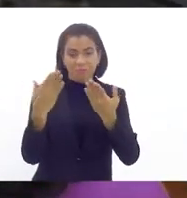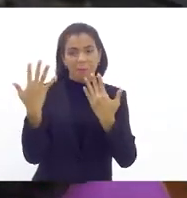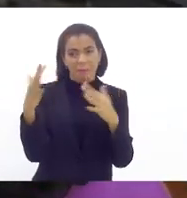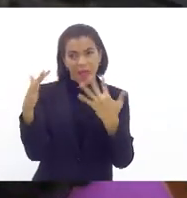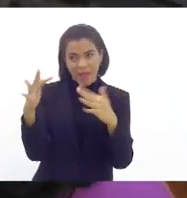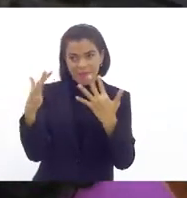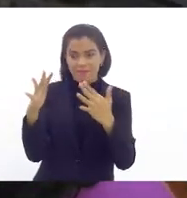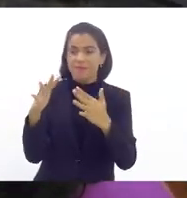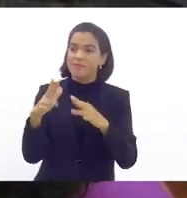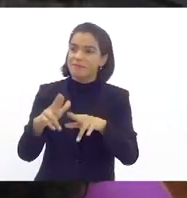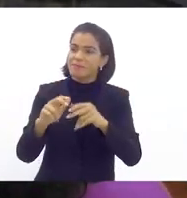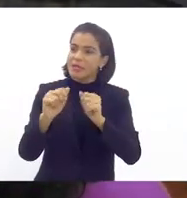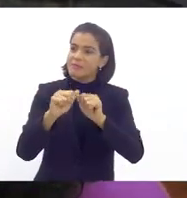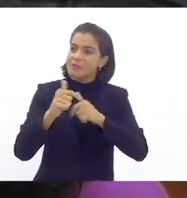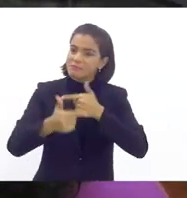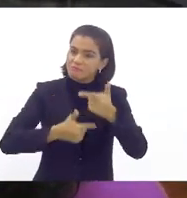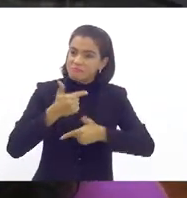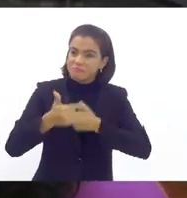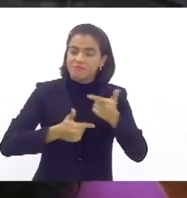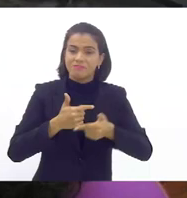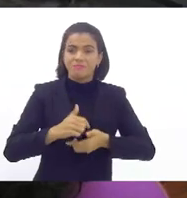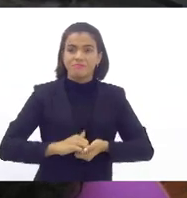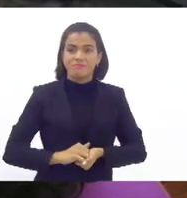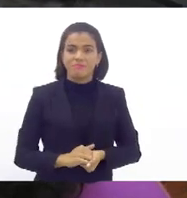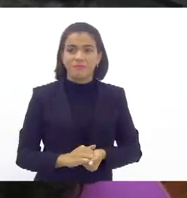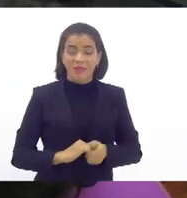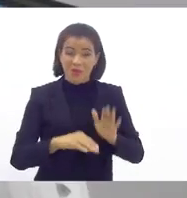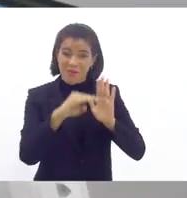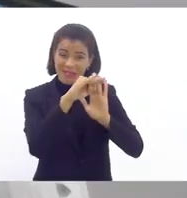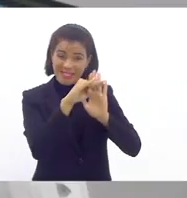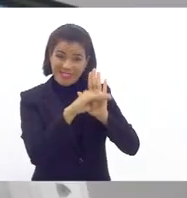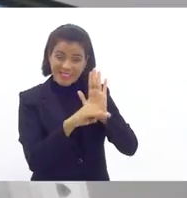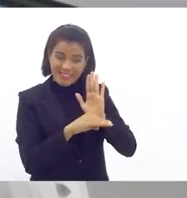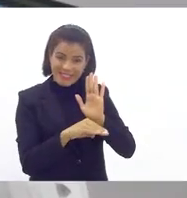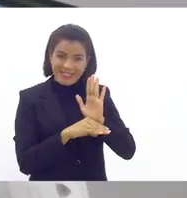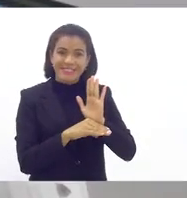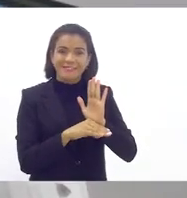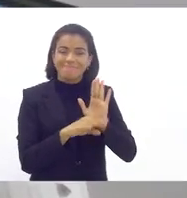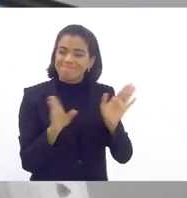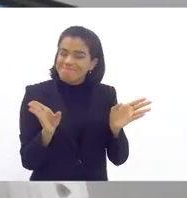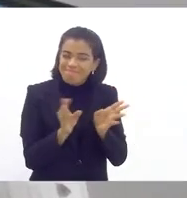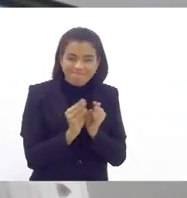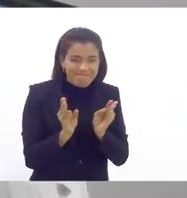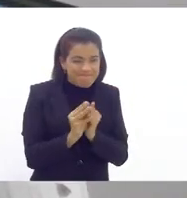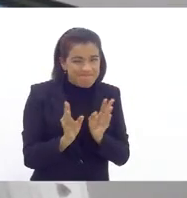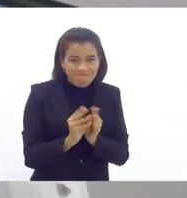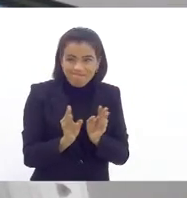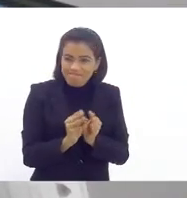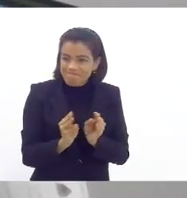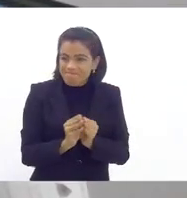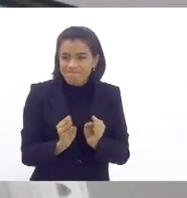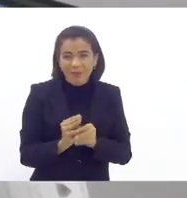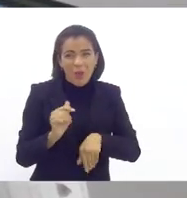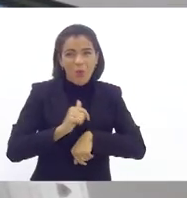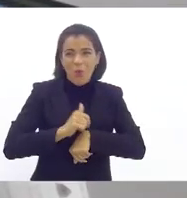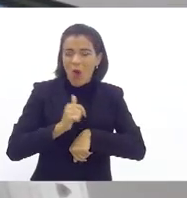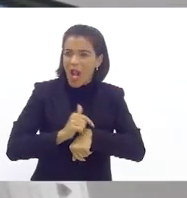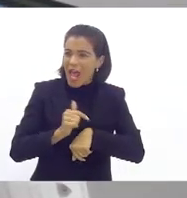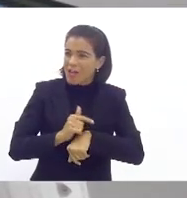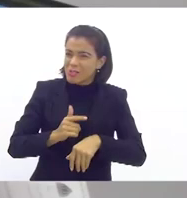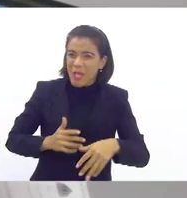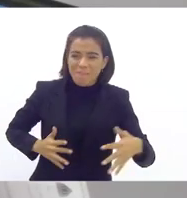atividades. Eu vou chamar aqui, tem uma lista aqui de escritos, a gente pede que sejam breves, porque o nosso tempo já está